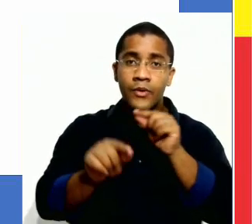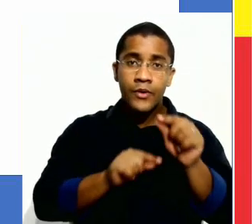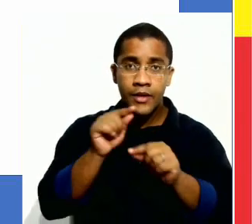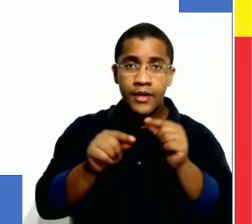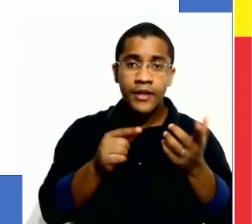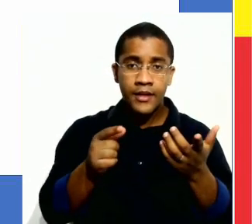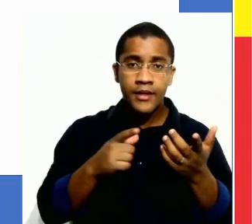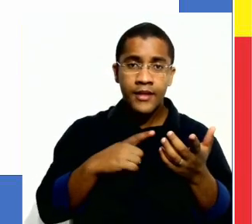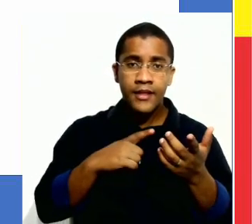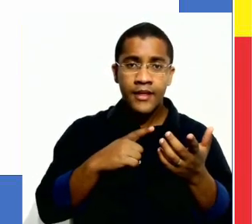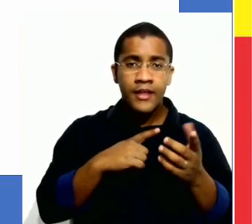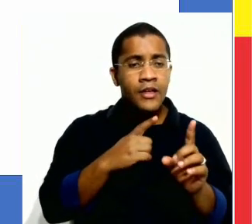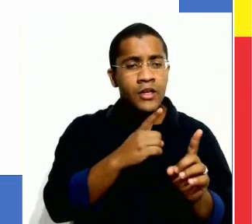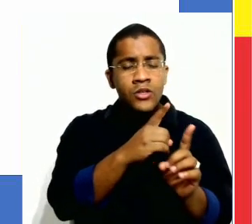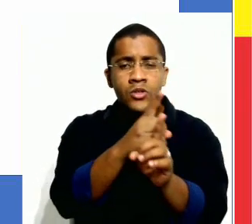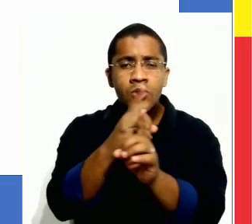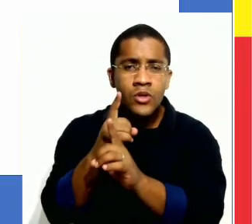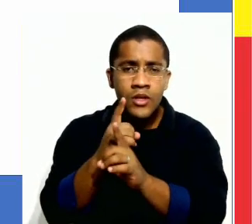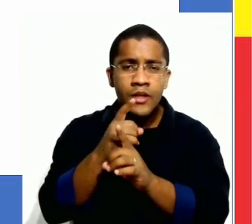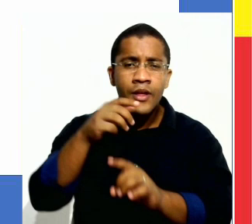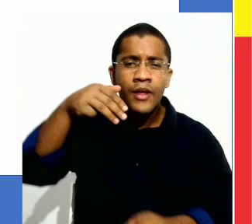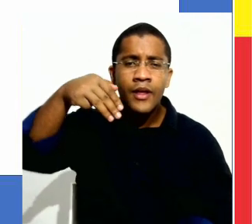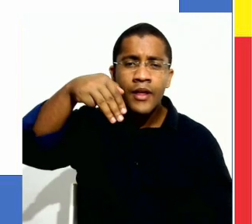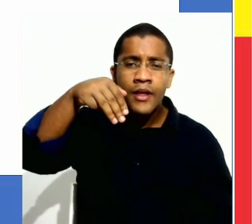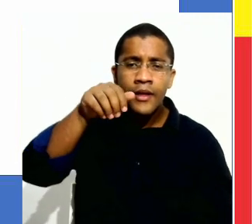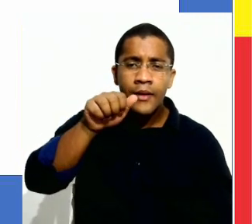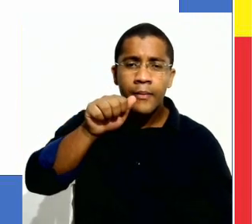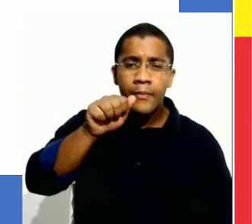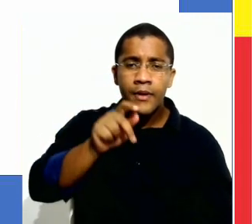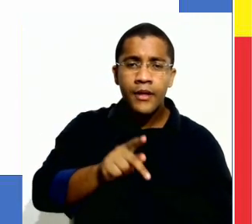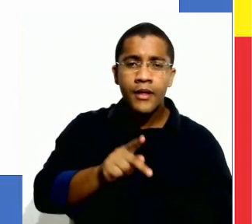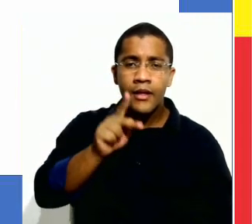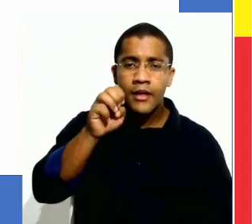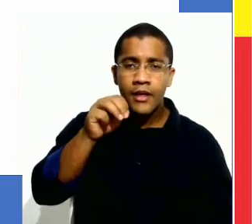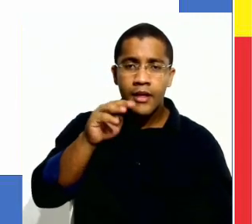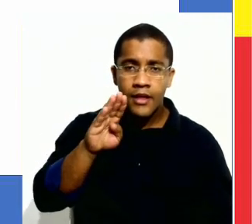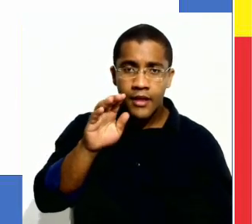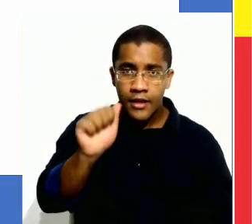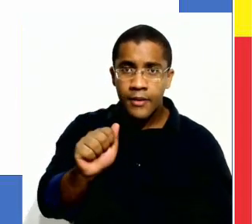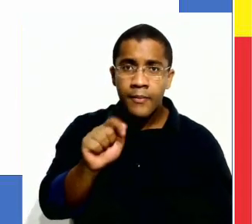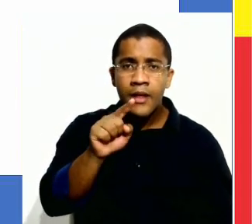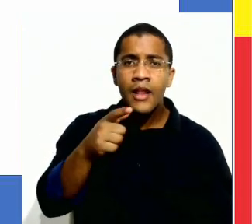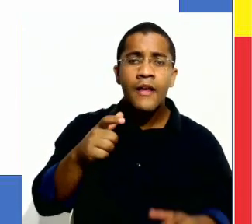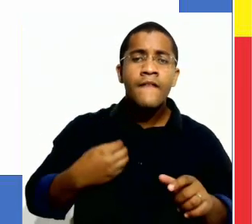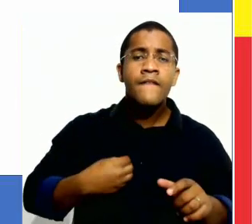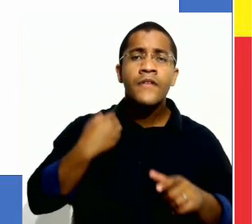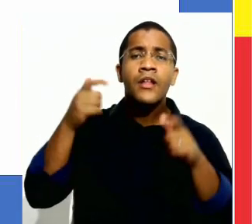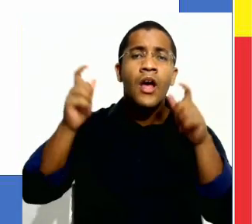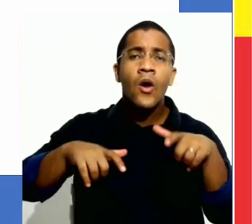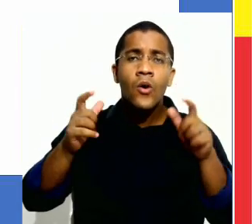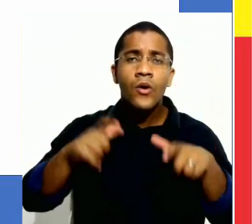que Maqueba viveu na cidade de Ascum,